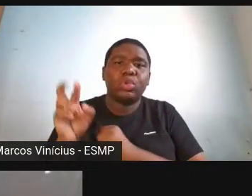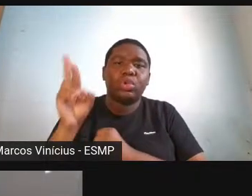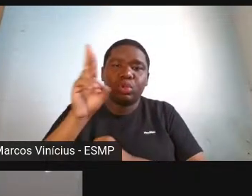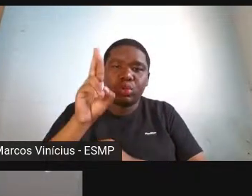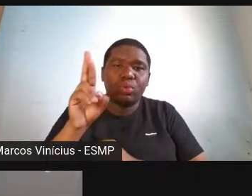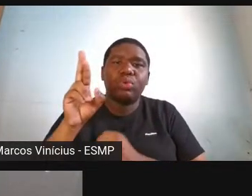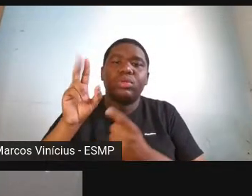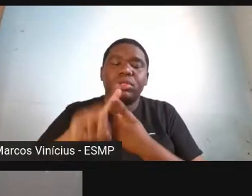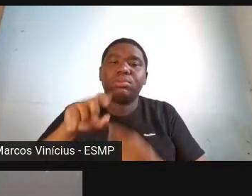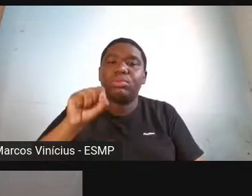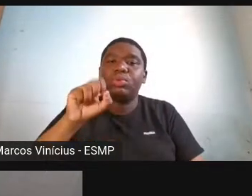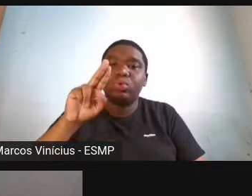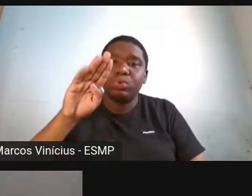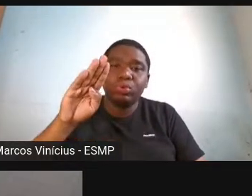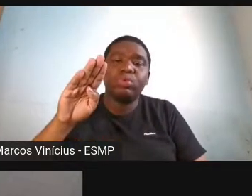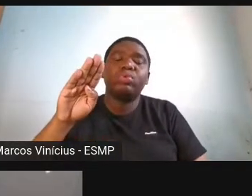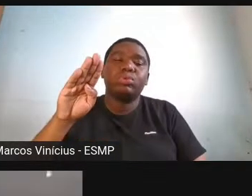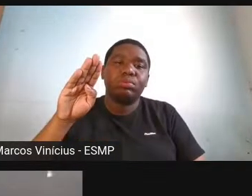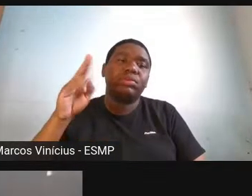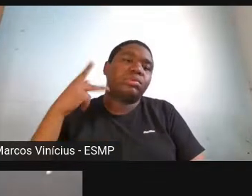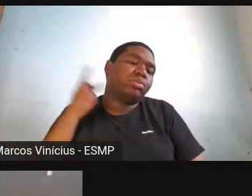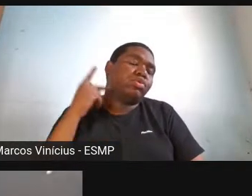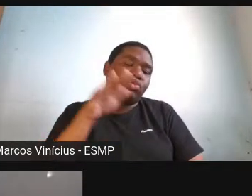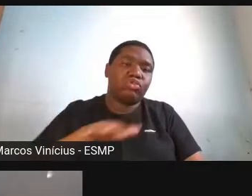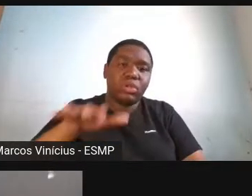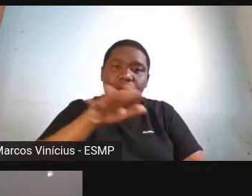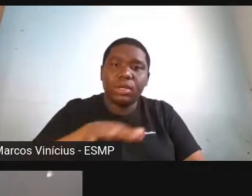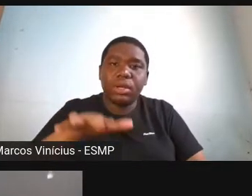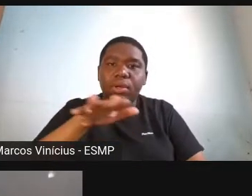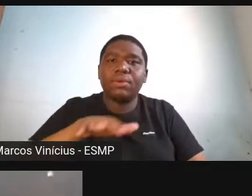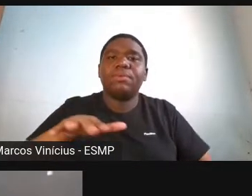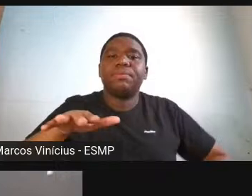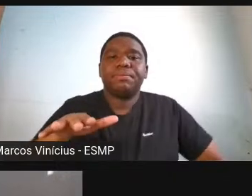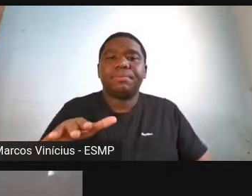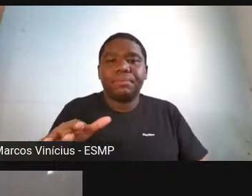e subprocuradora-geral da República, ela